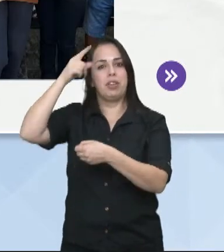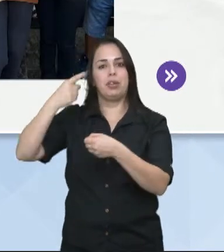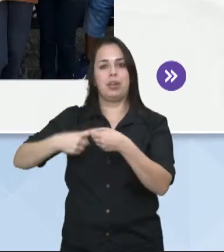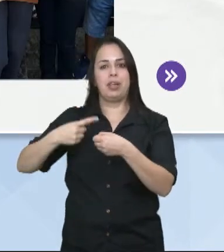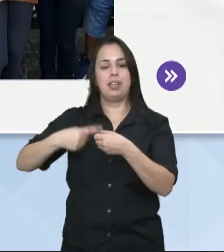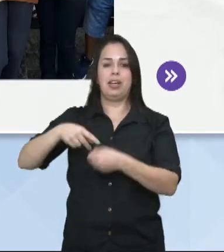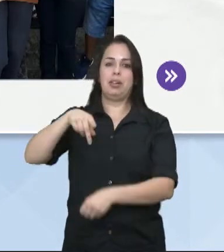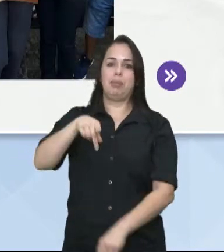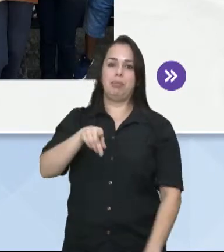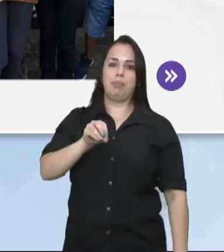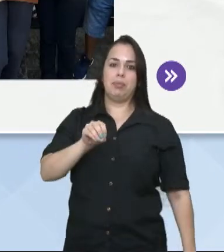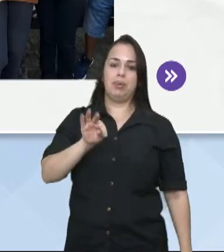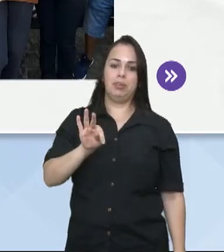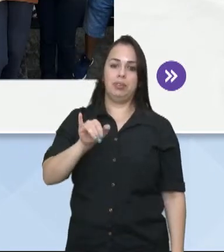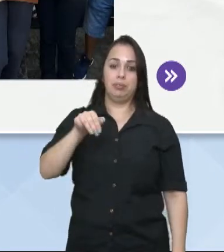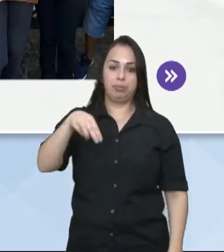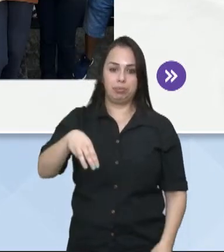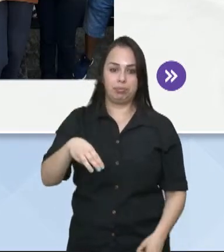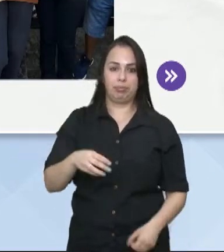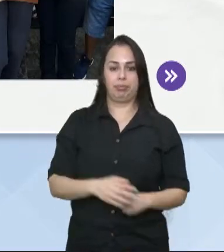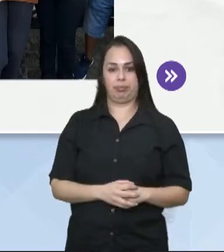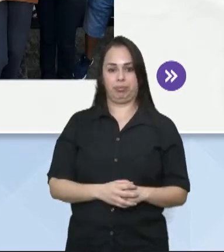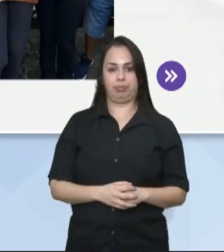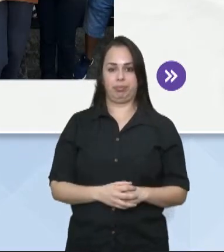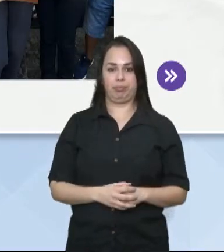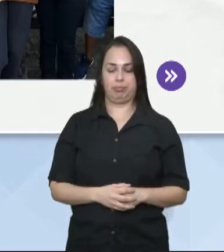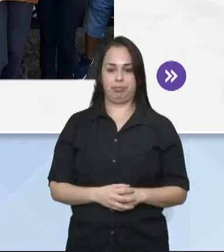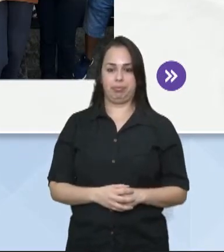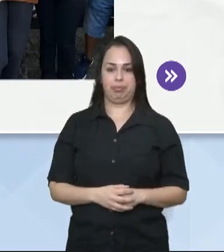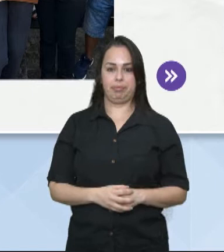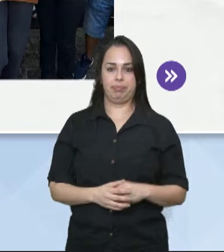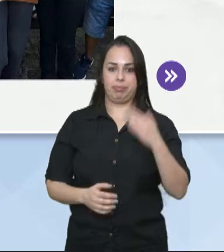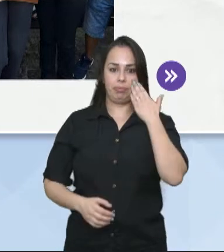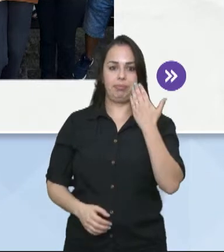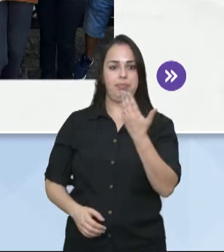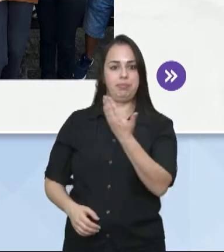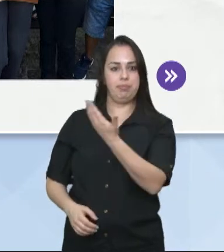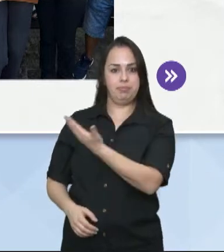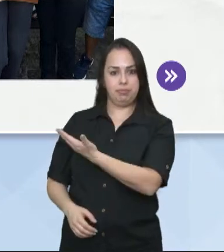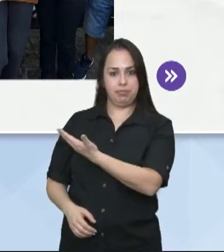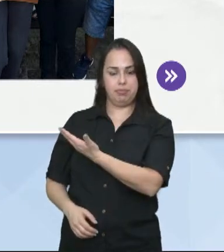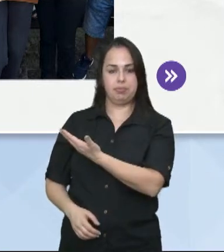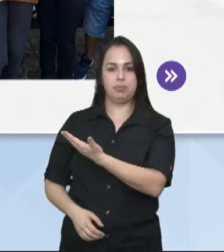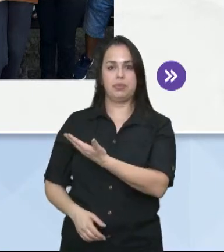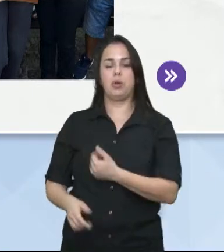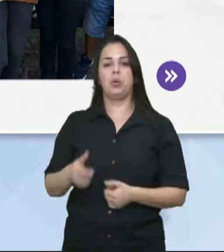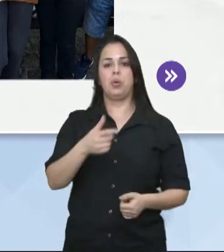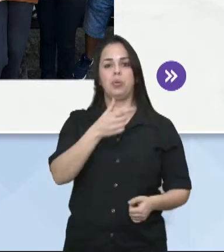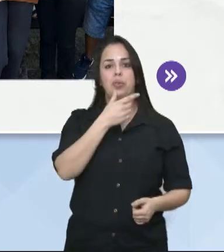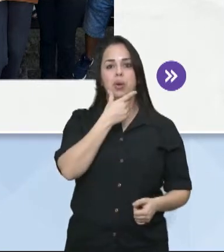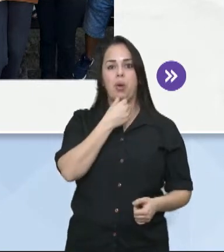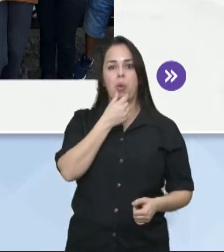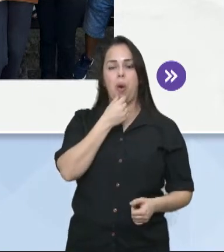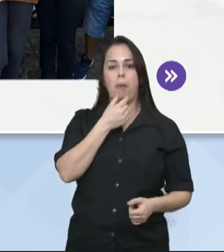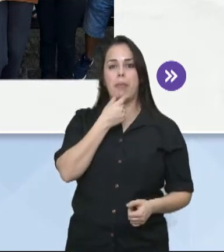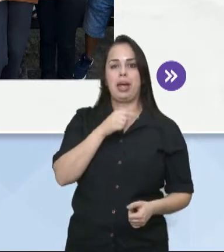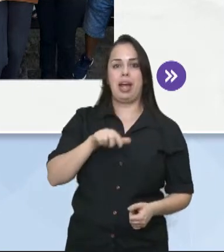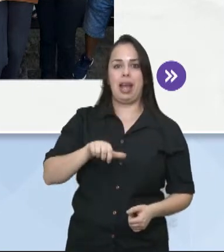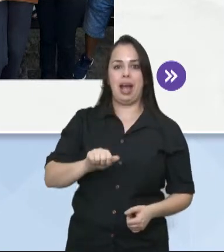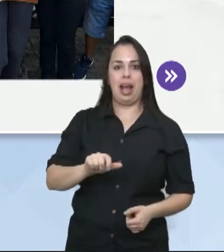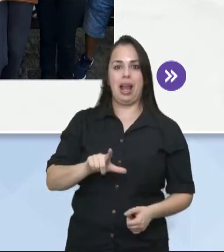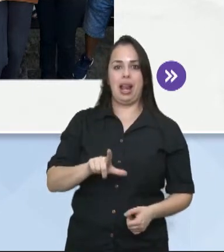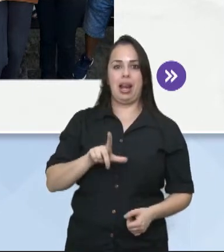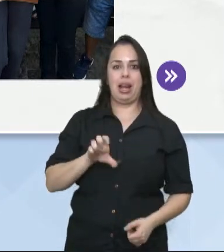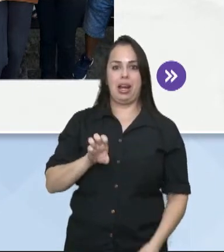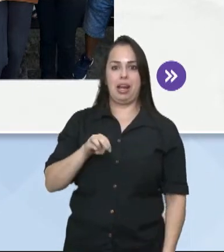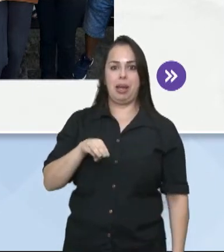A próxima foto é o alemão, que esteve desde São José acompanhando na comitiva da